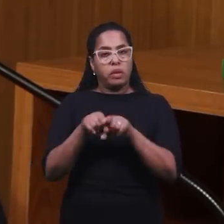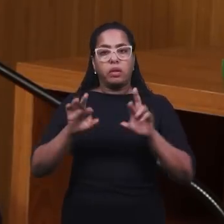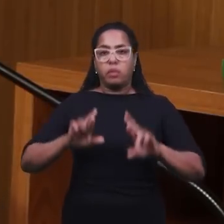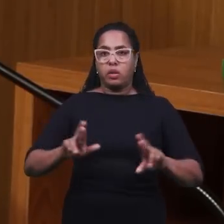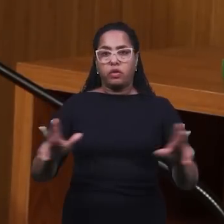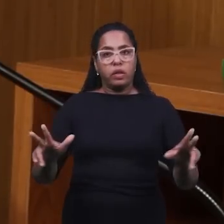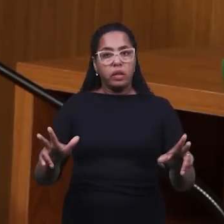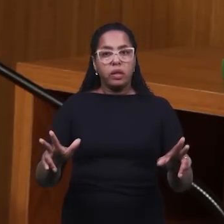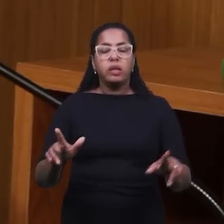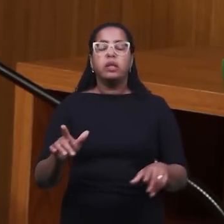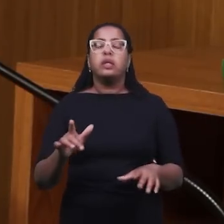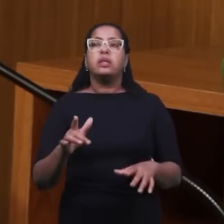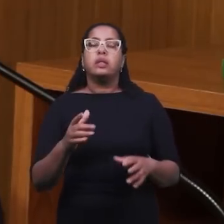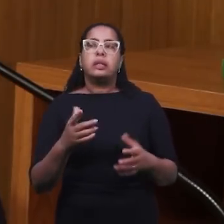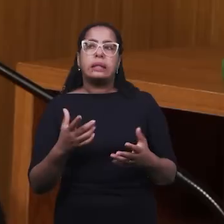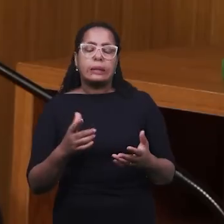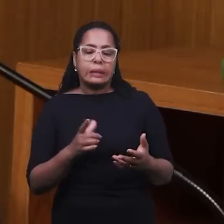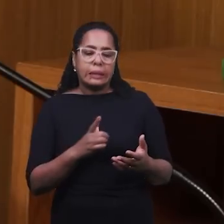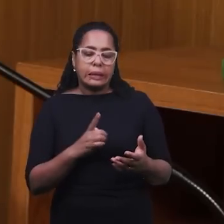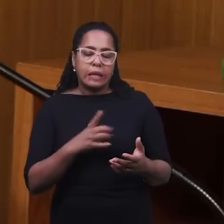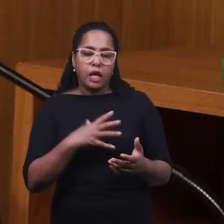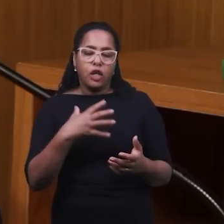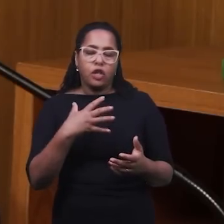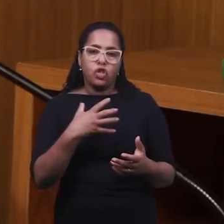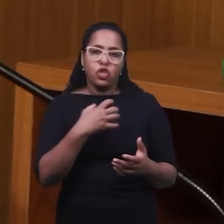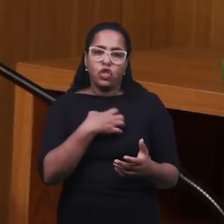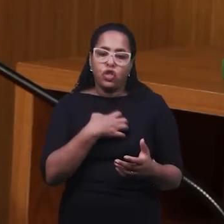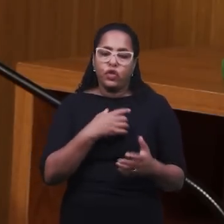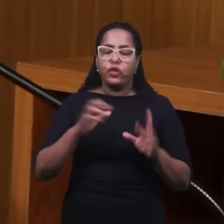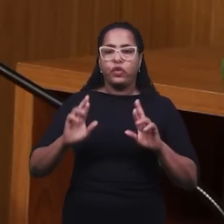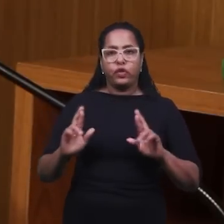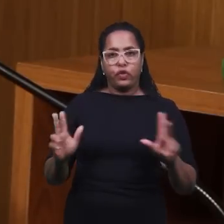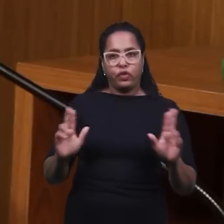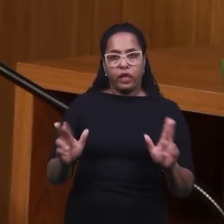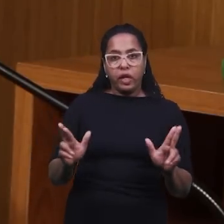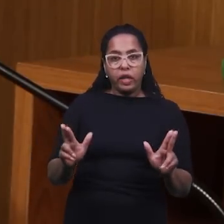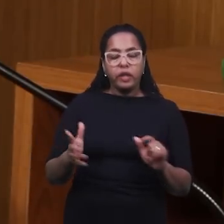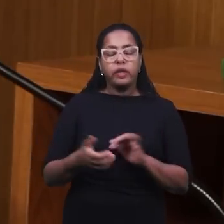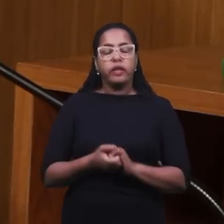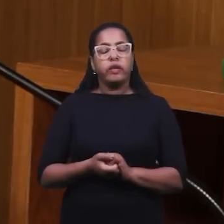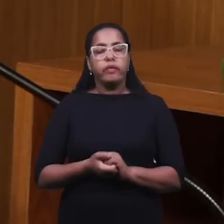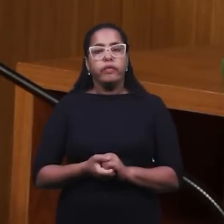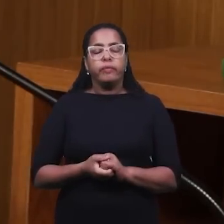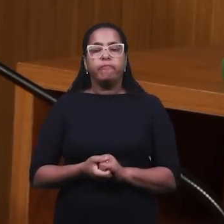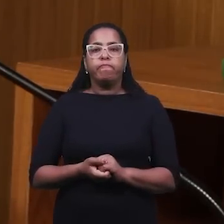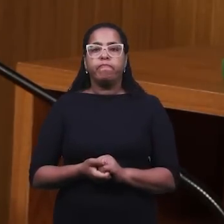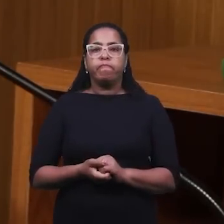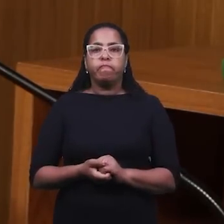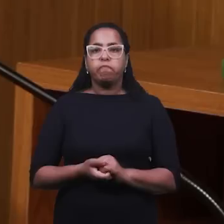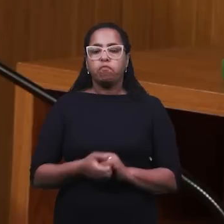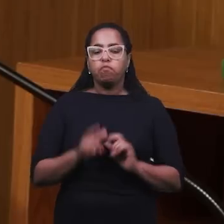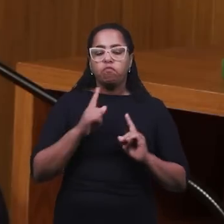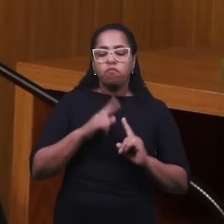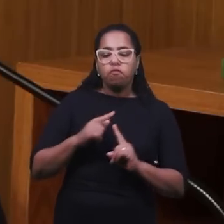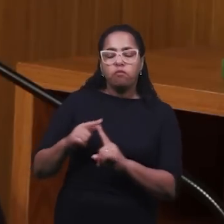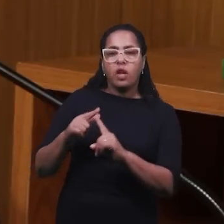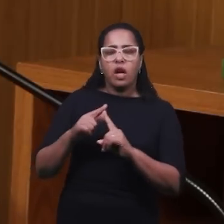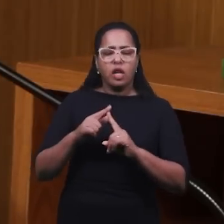são os estrógenos, né? Então são características diferentes, entendeu? Isso faz com que